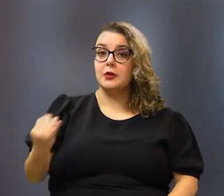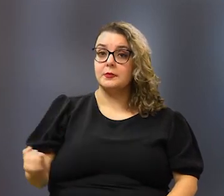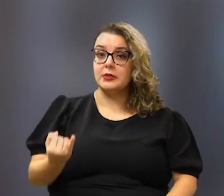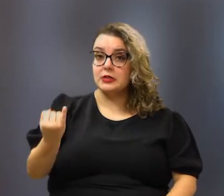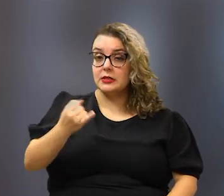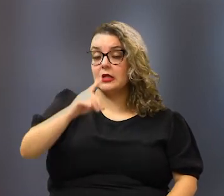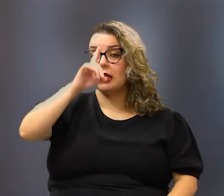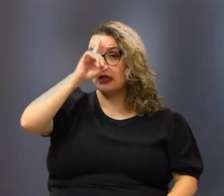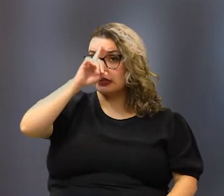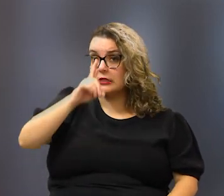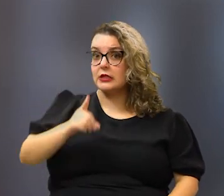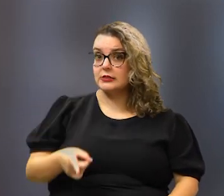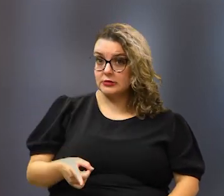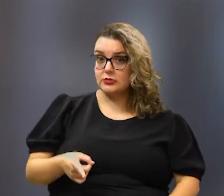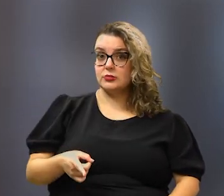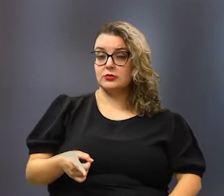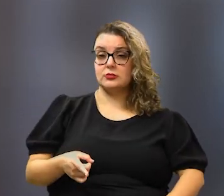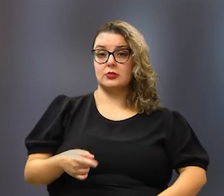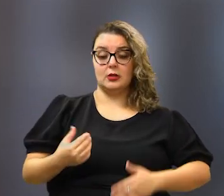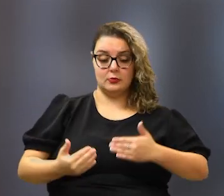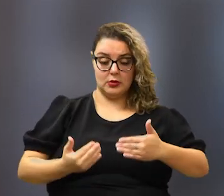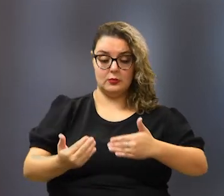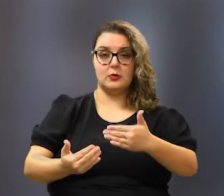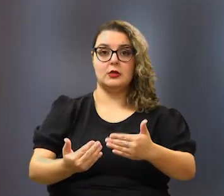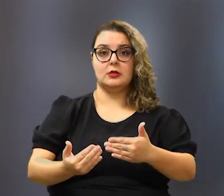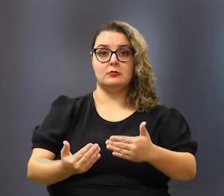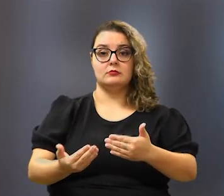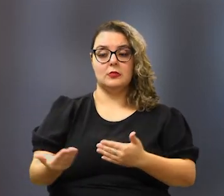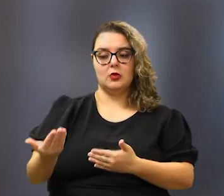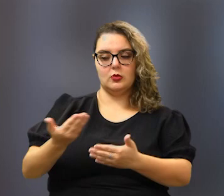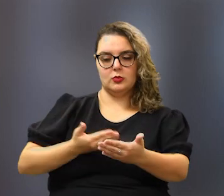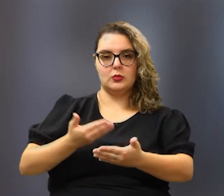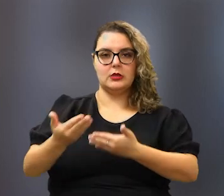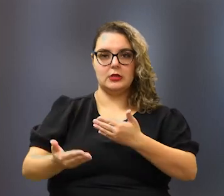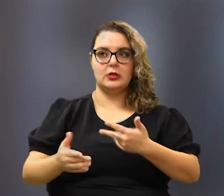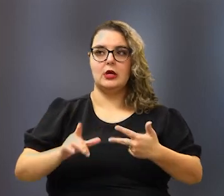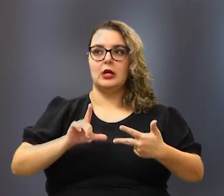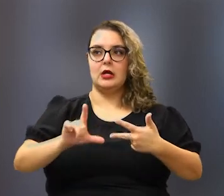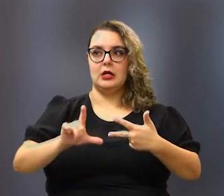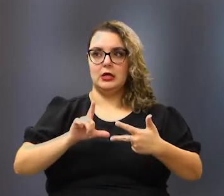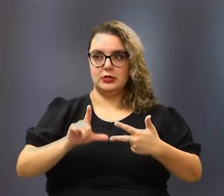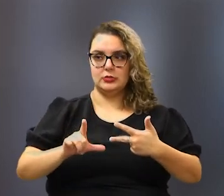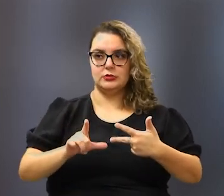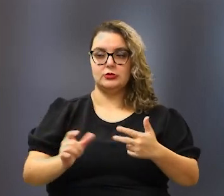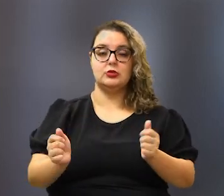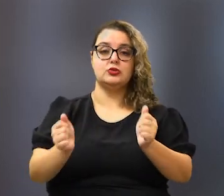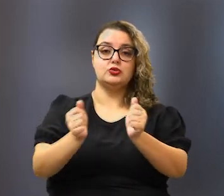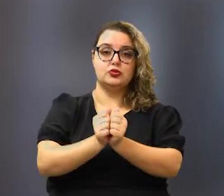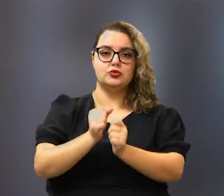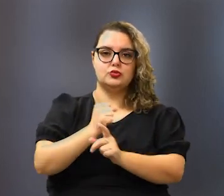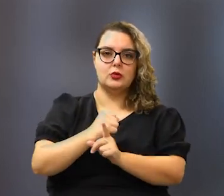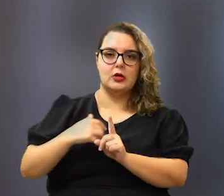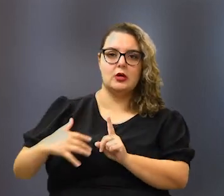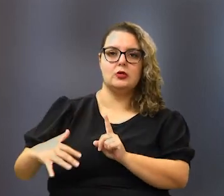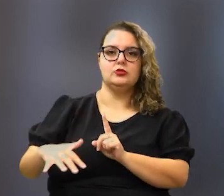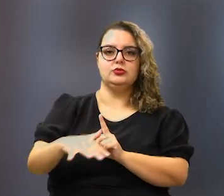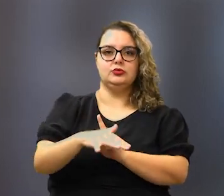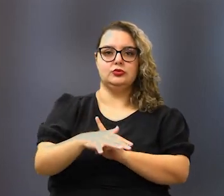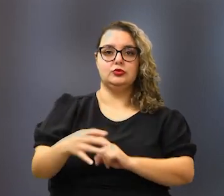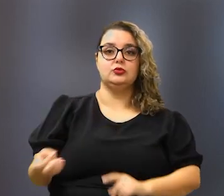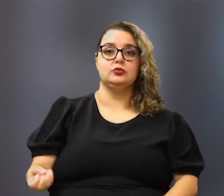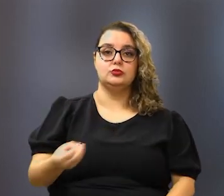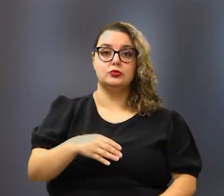a tomada de decisões partindo dessa interlocução de legislativo com a sociedade e um